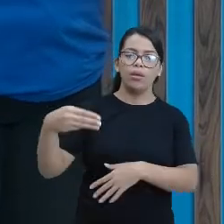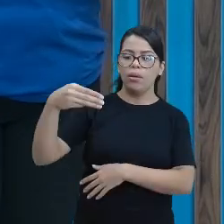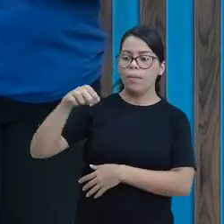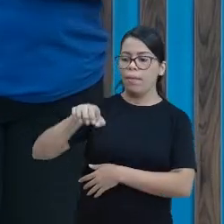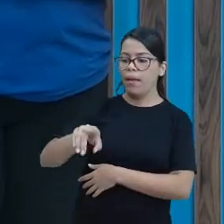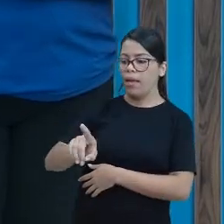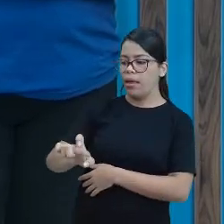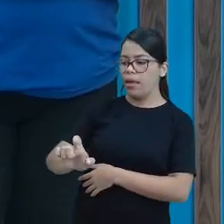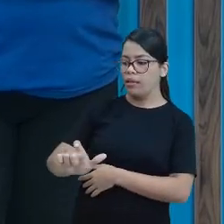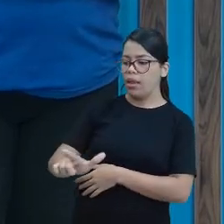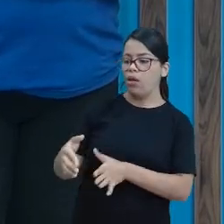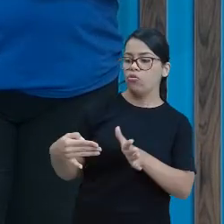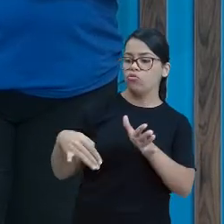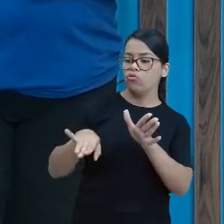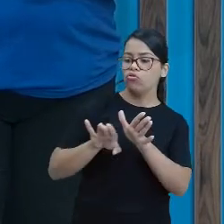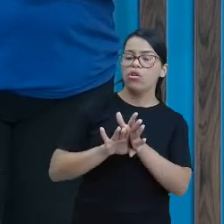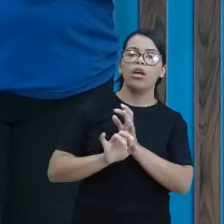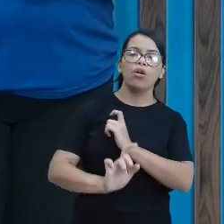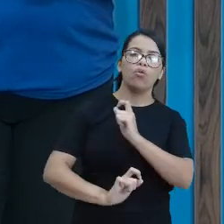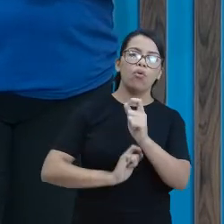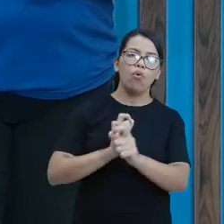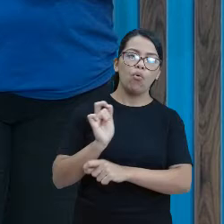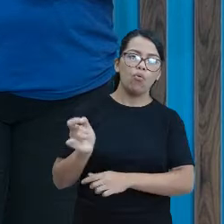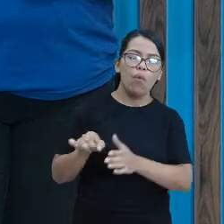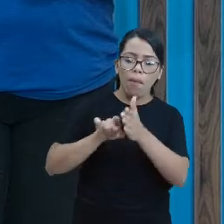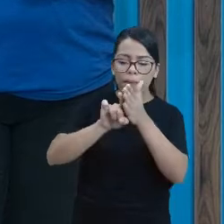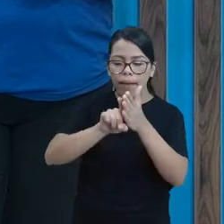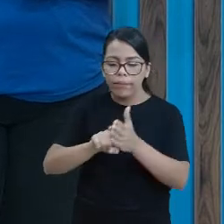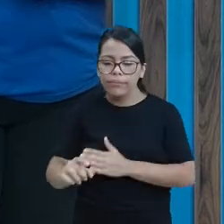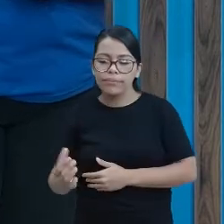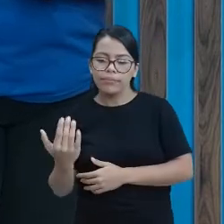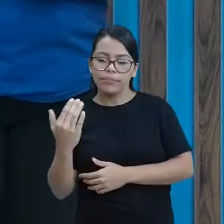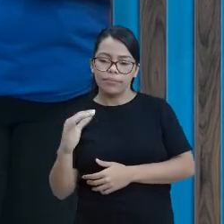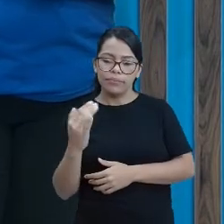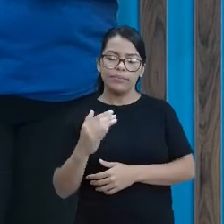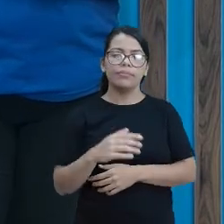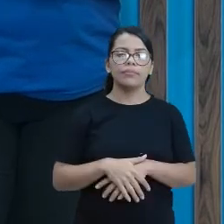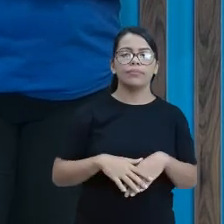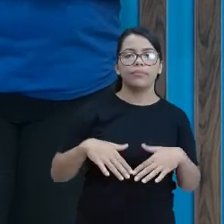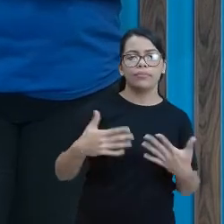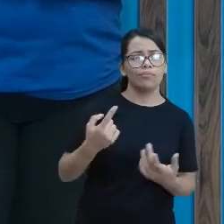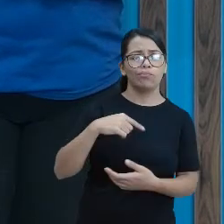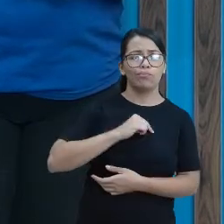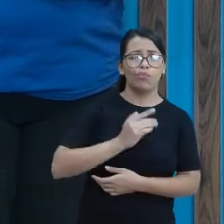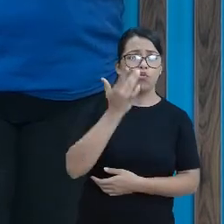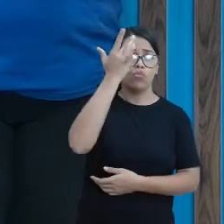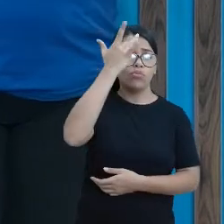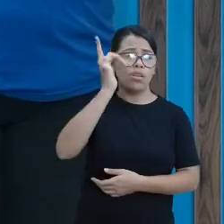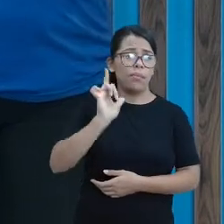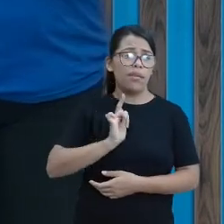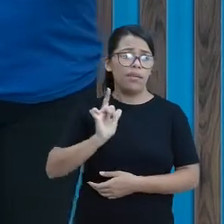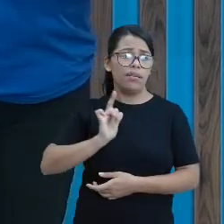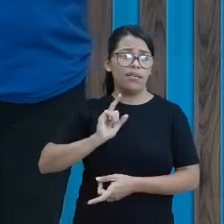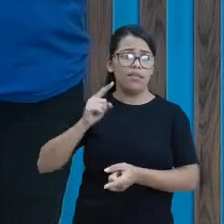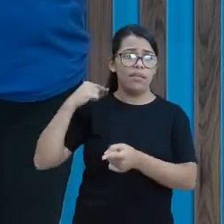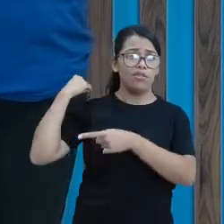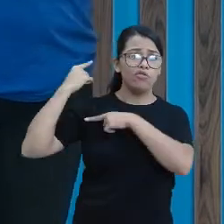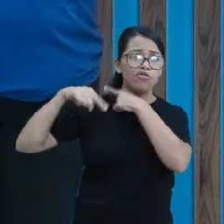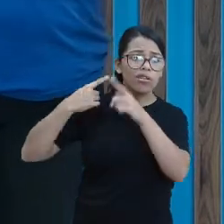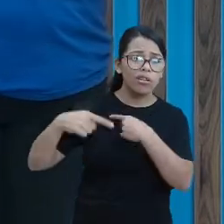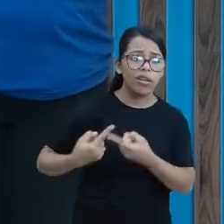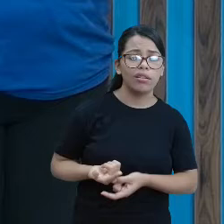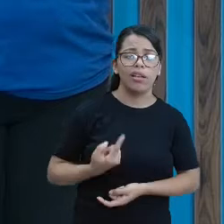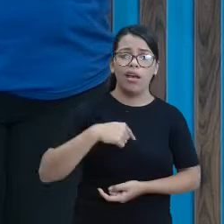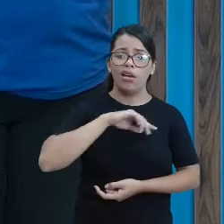aqueles experimentos todos, a gente não tinha noção que existia a genética, né? A gente sabia que os seres vivos